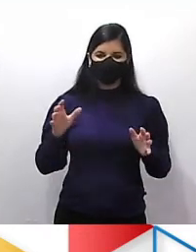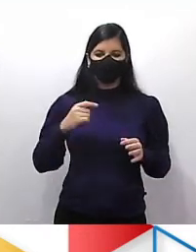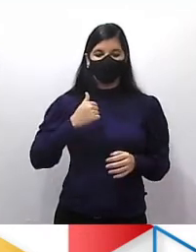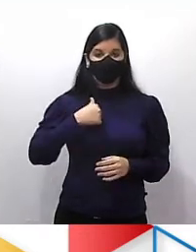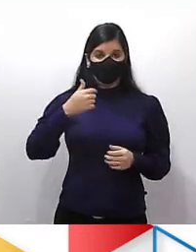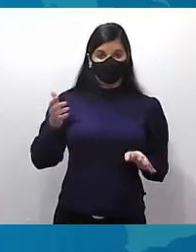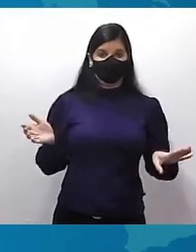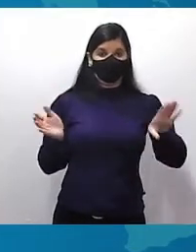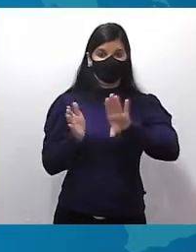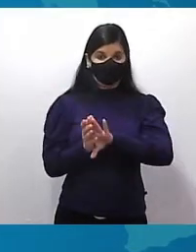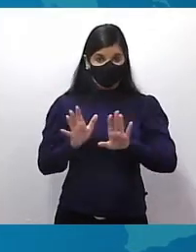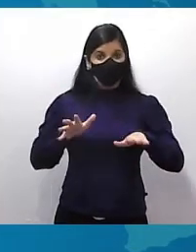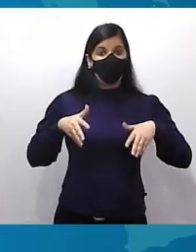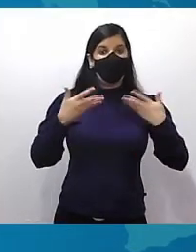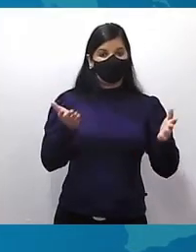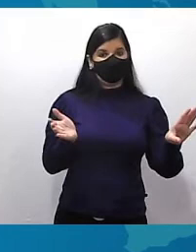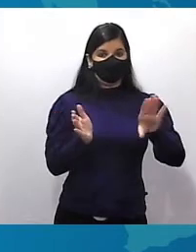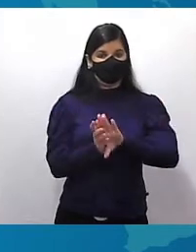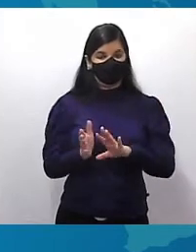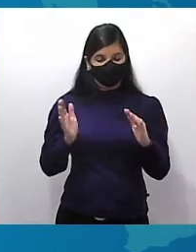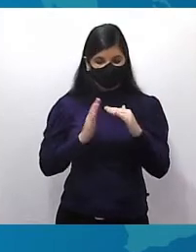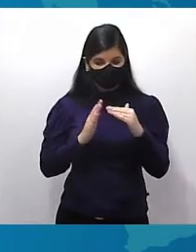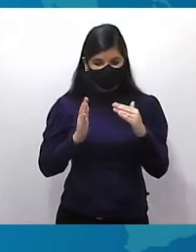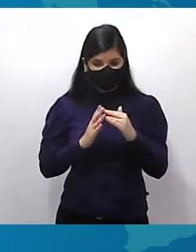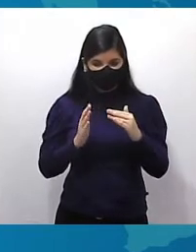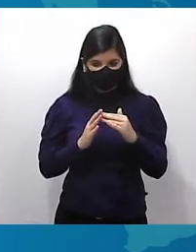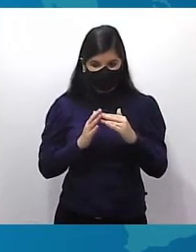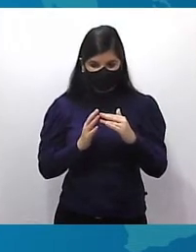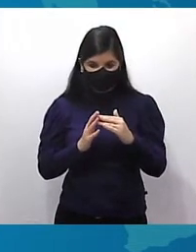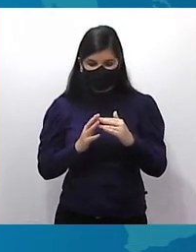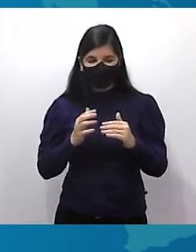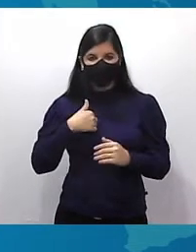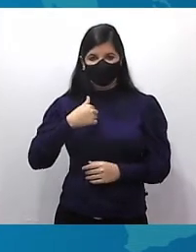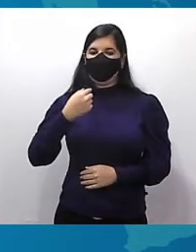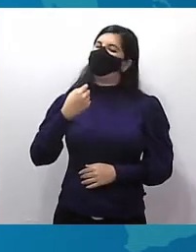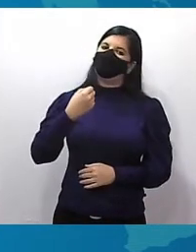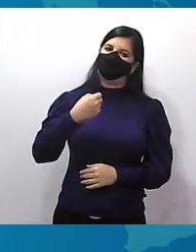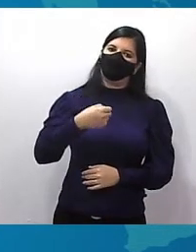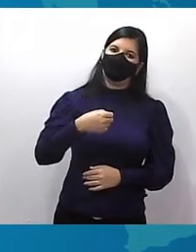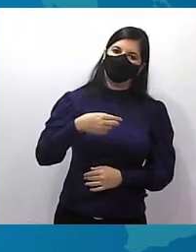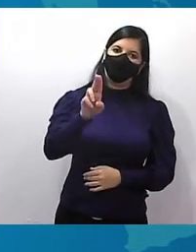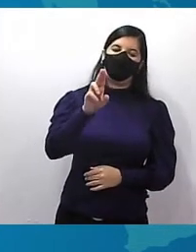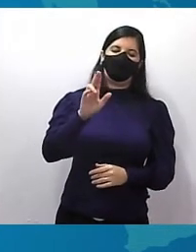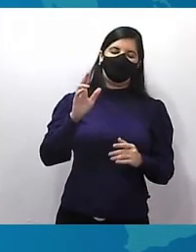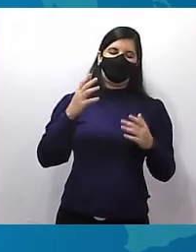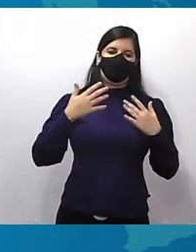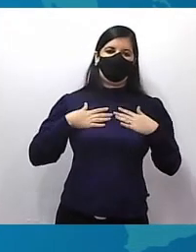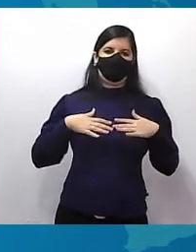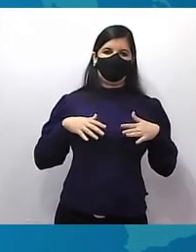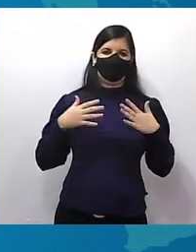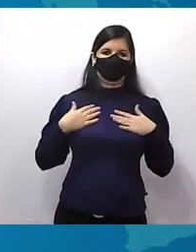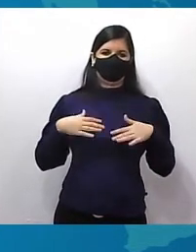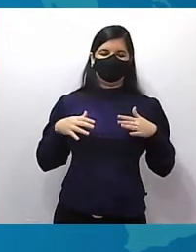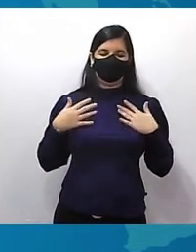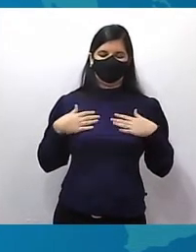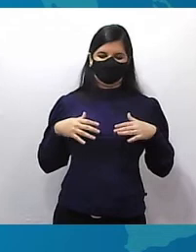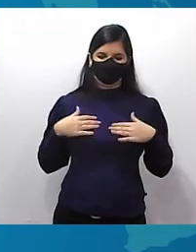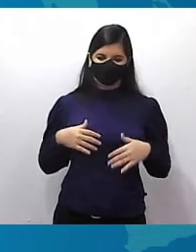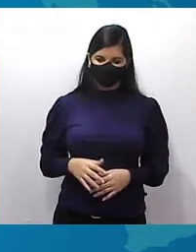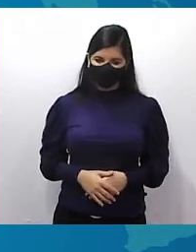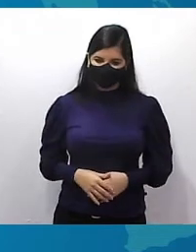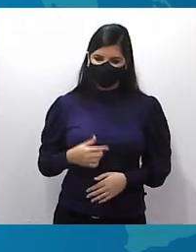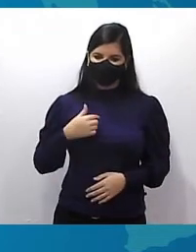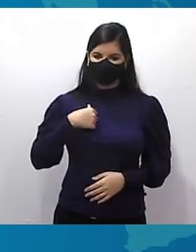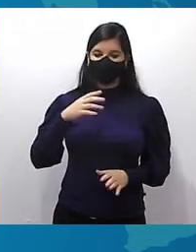get home, quando eu chegar em casa, I'm going to relax. Eu vou relaxar. Seguindo a sequência, when I